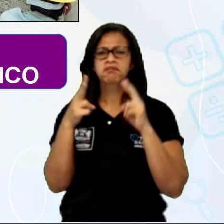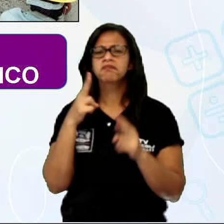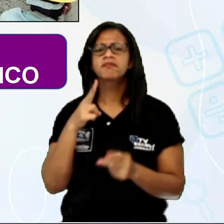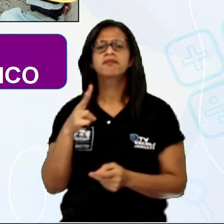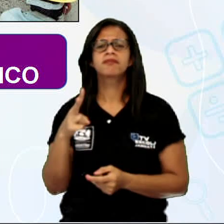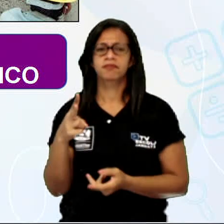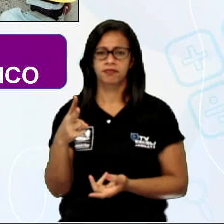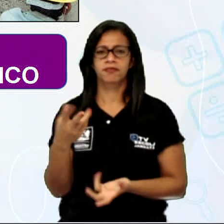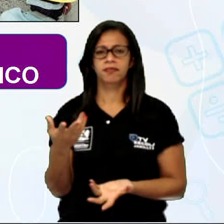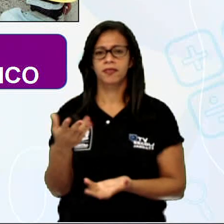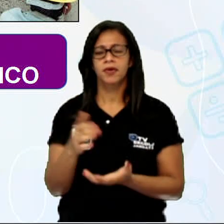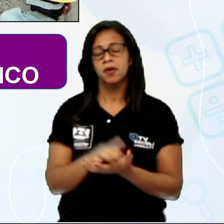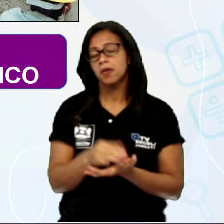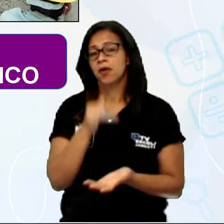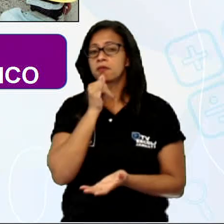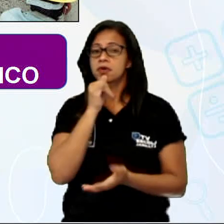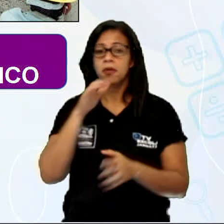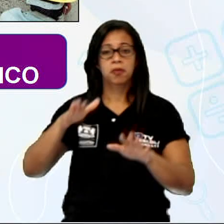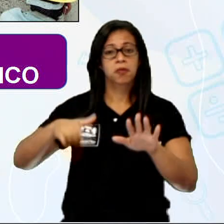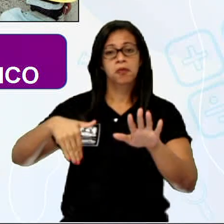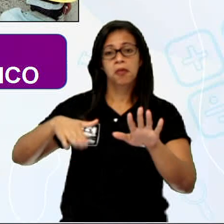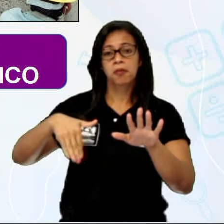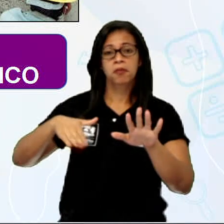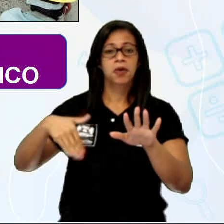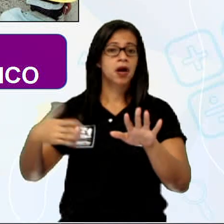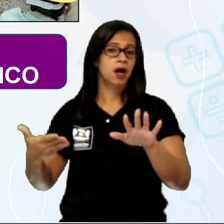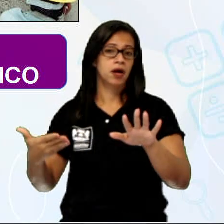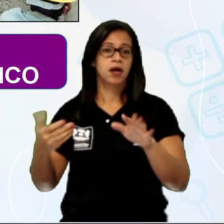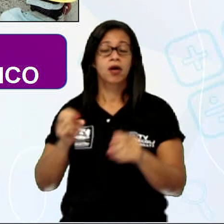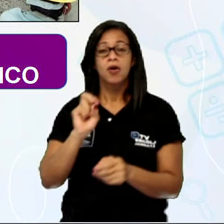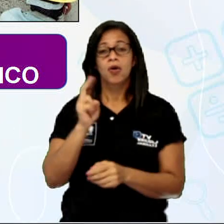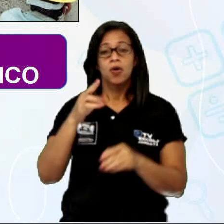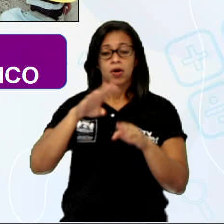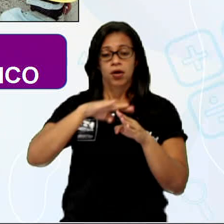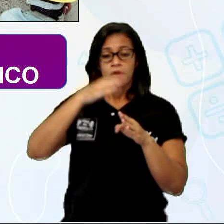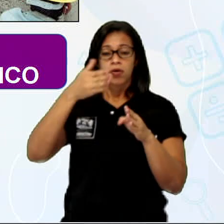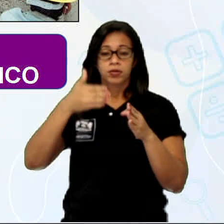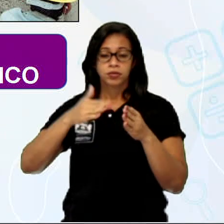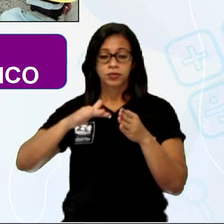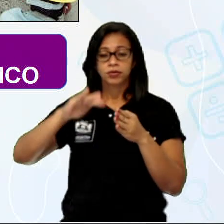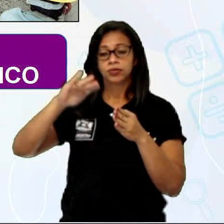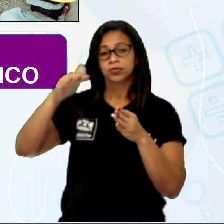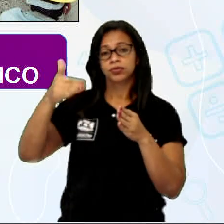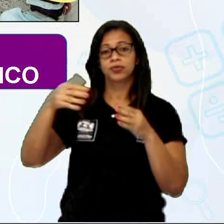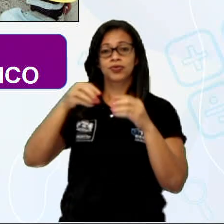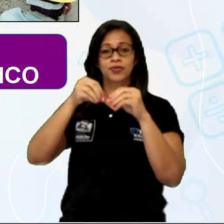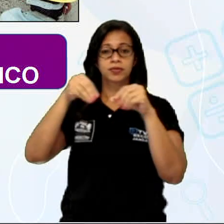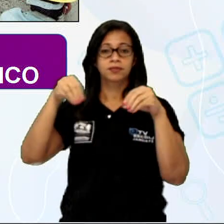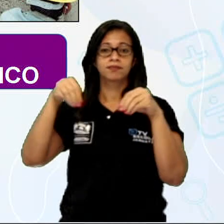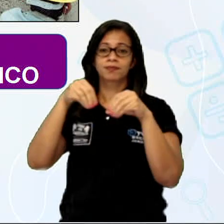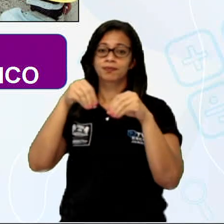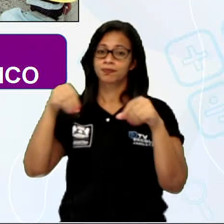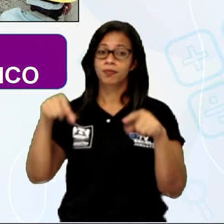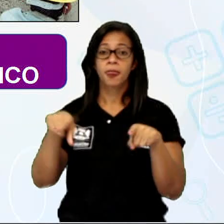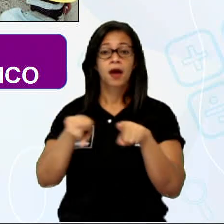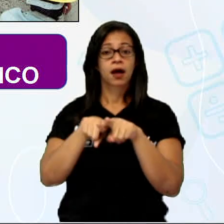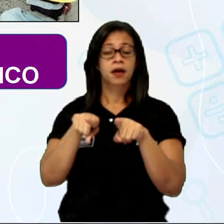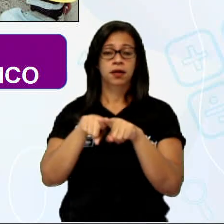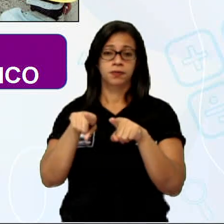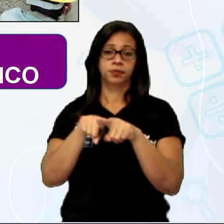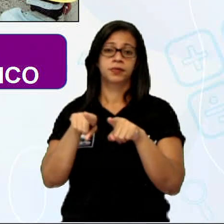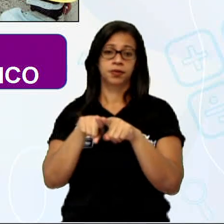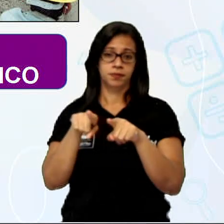em dunas. A areia é utilizada tanto na construção, na fabricação, na produção